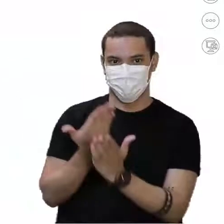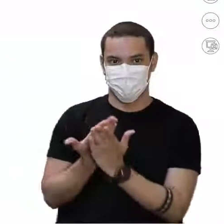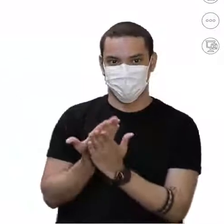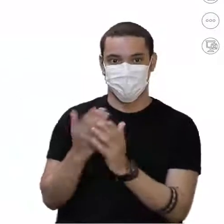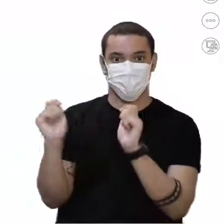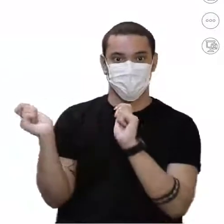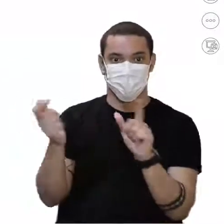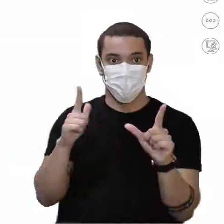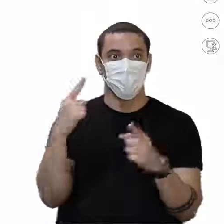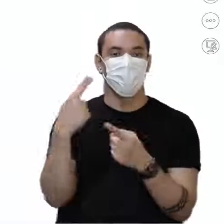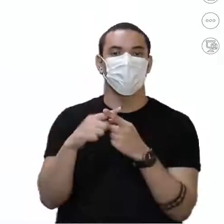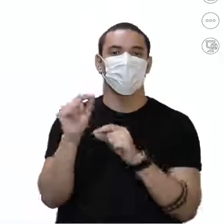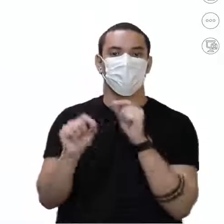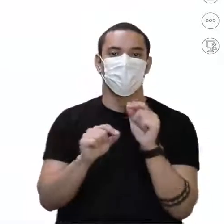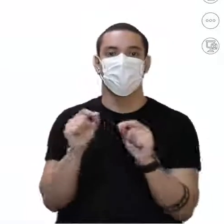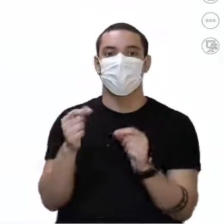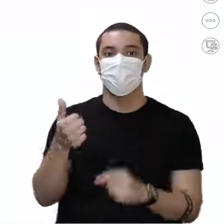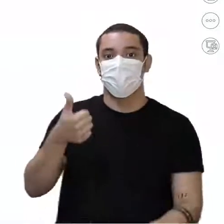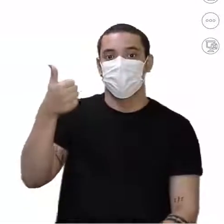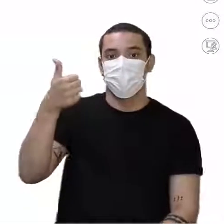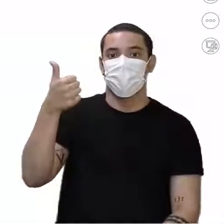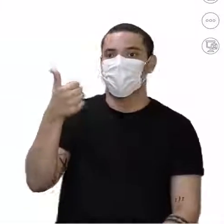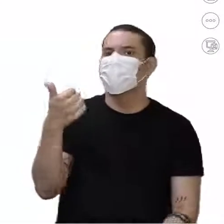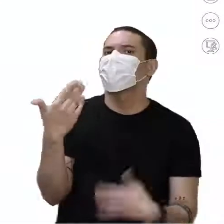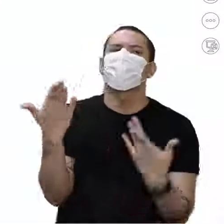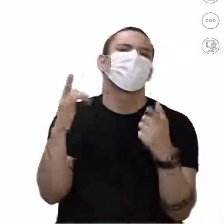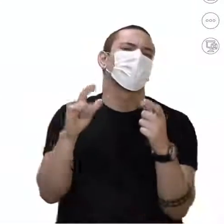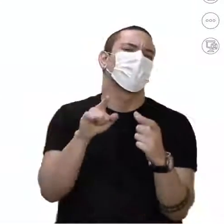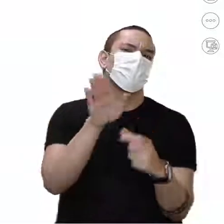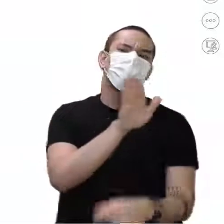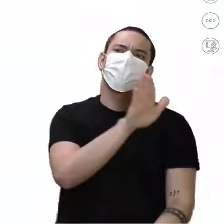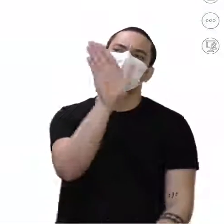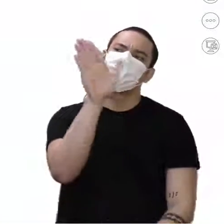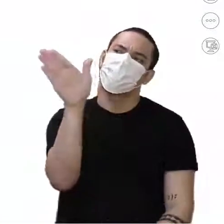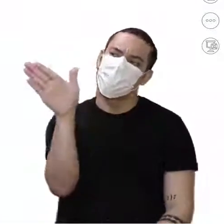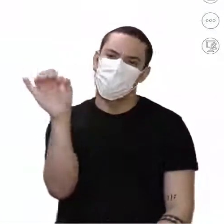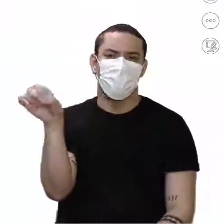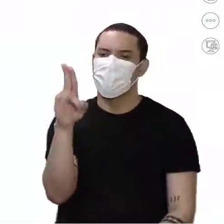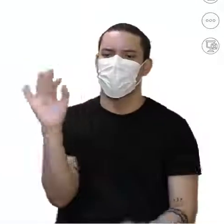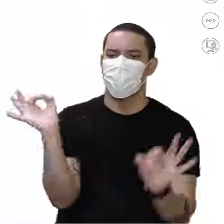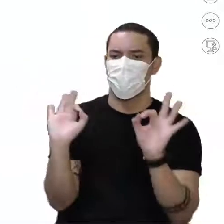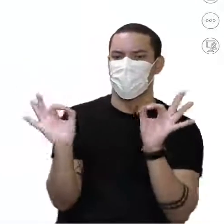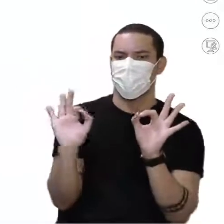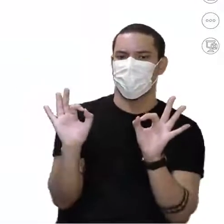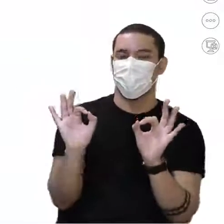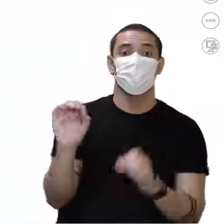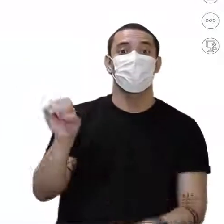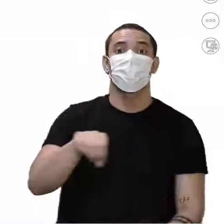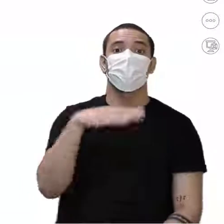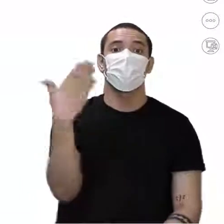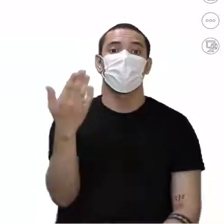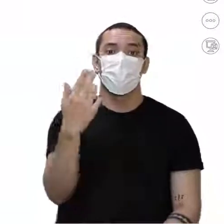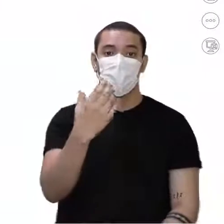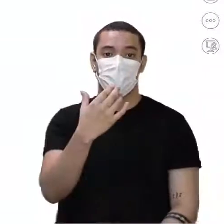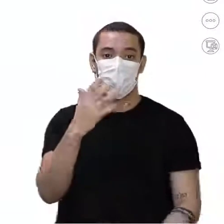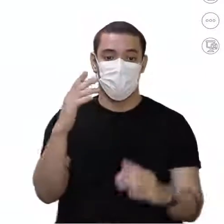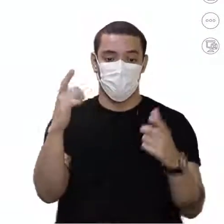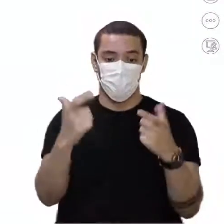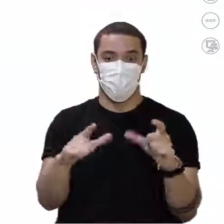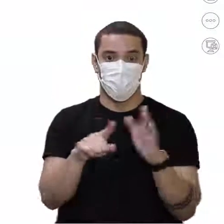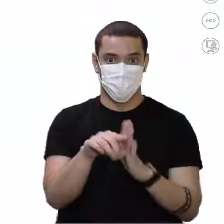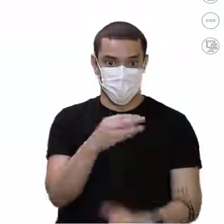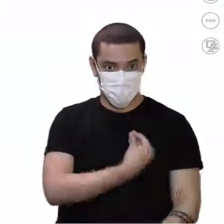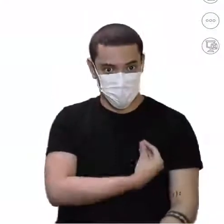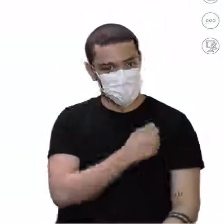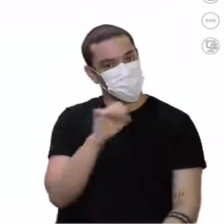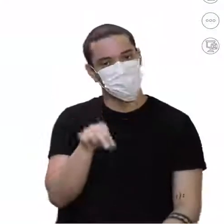What places you have or haven't been to? Quais lugares você foi ou não foi? Aliás, você esteve ou não esteve? What's